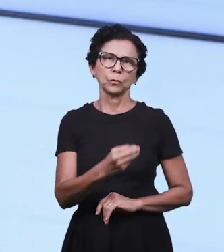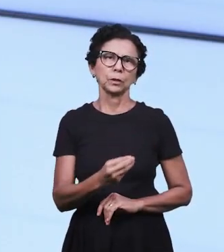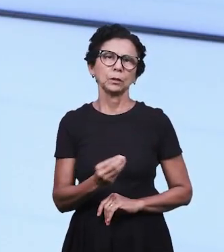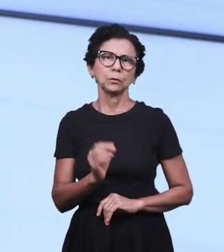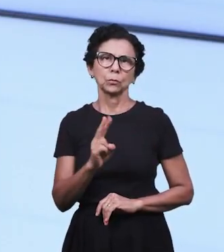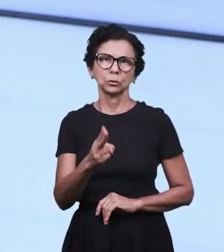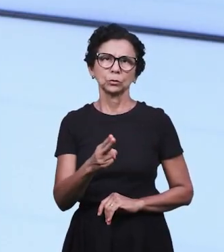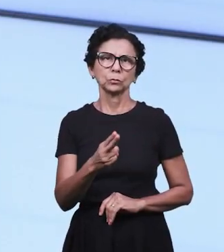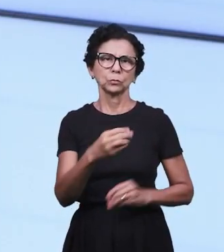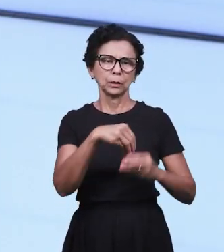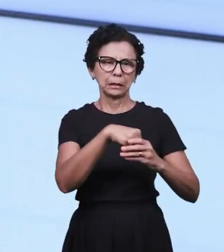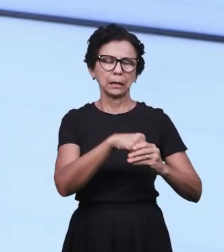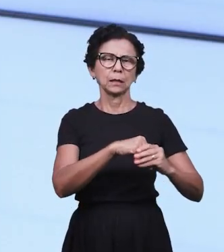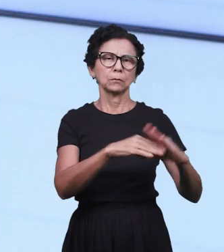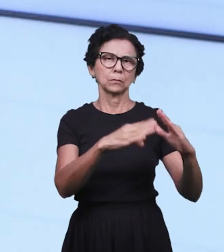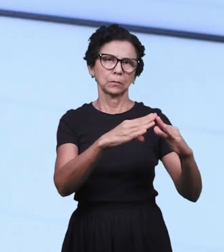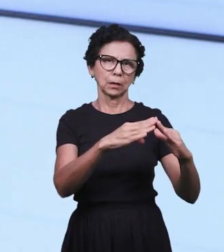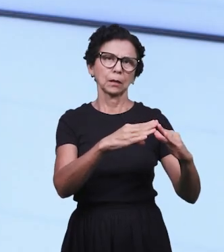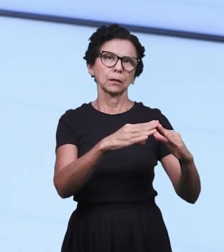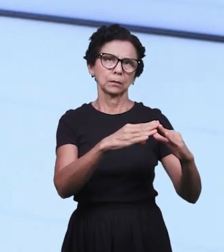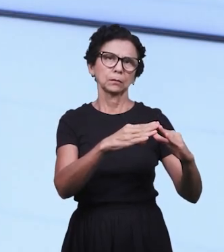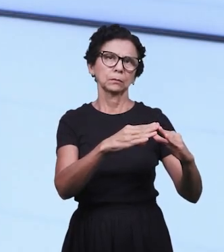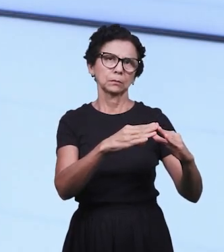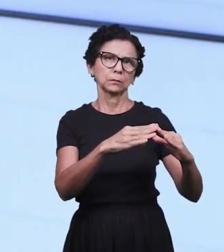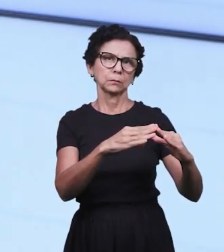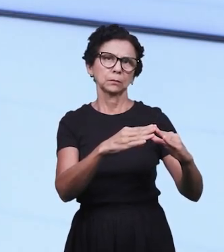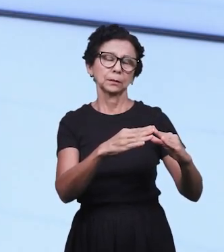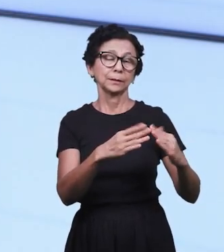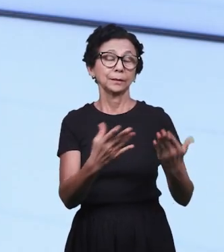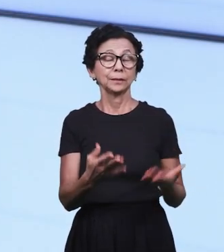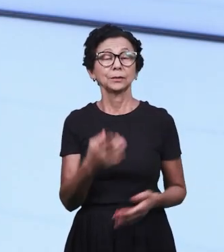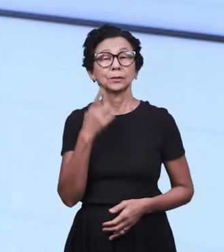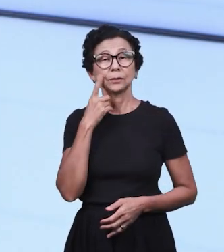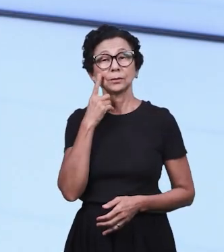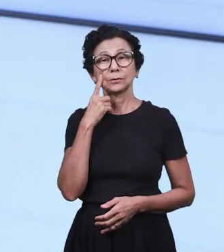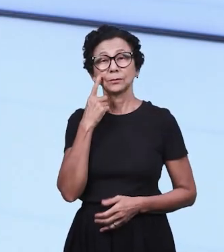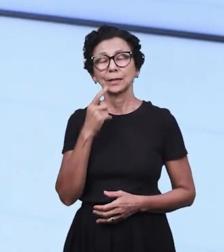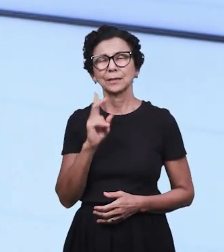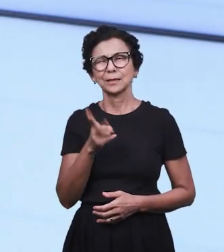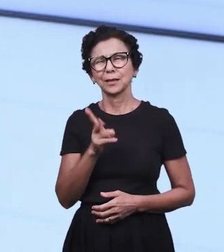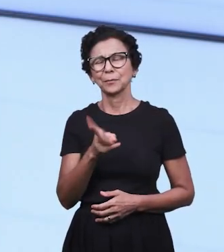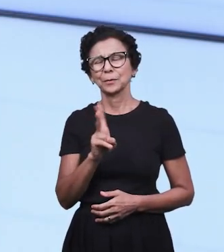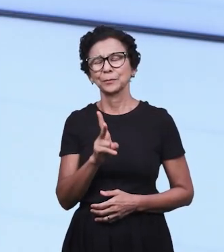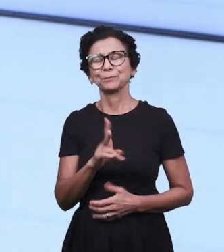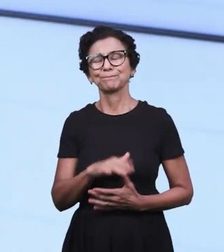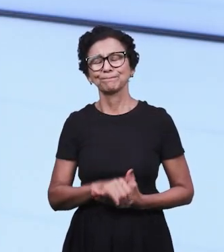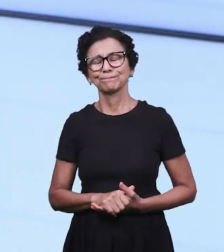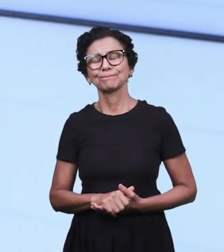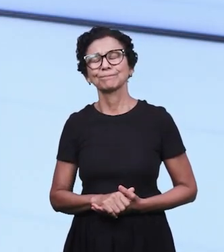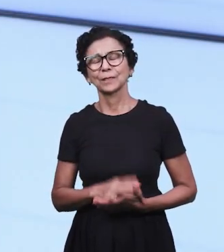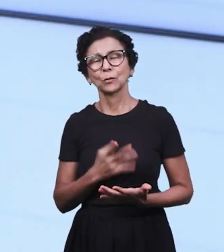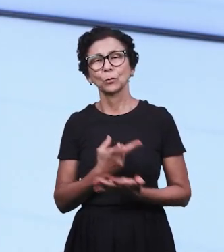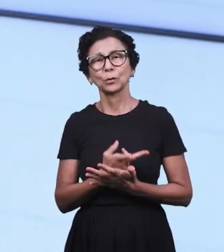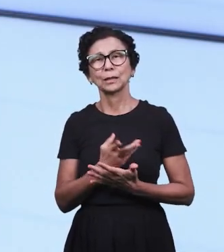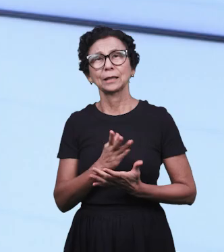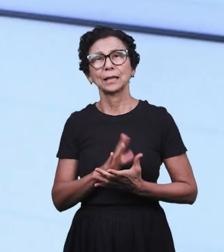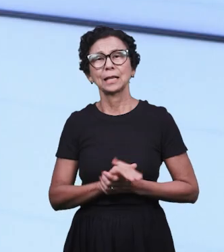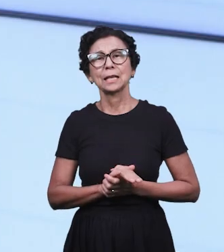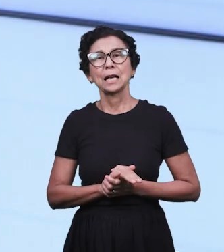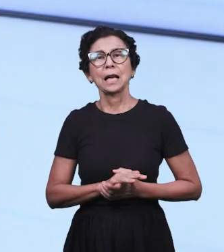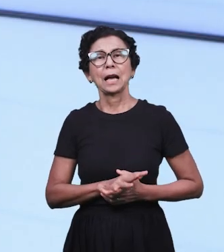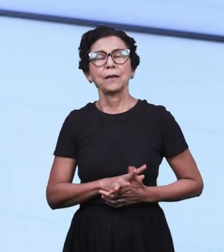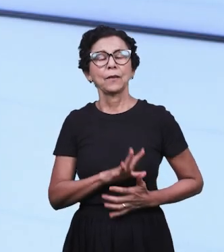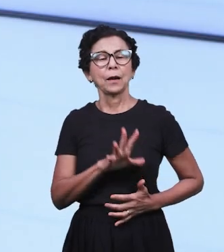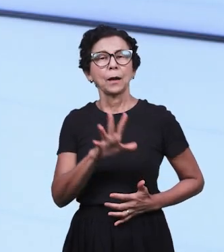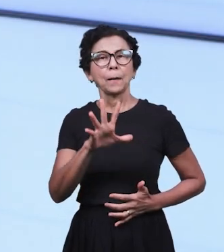morando naquele imóvel, tal. E assim, a gente acaba vendo isso com muita frequência. Ele acaba se apoderando